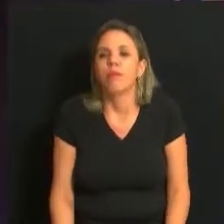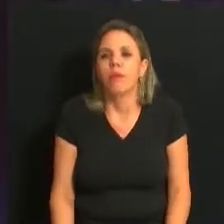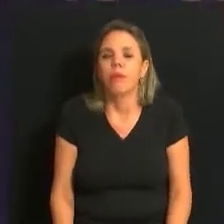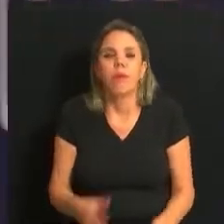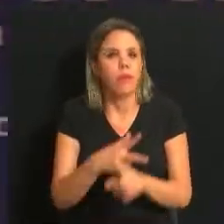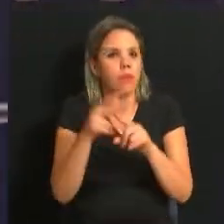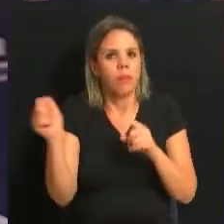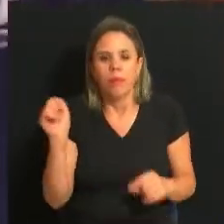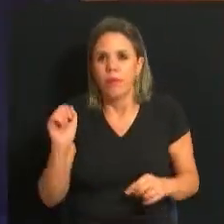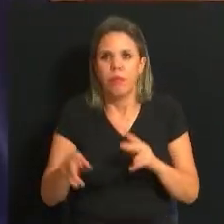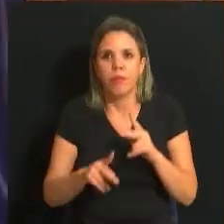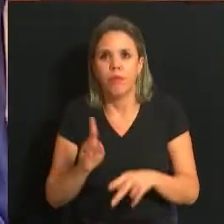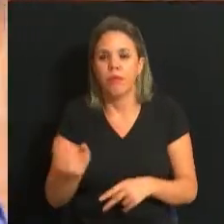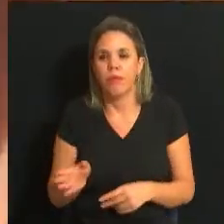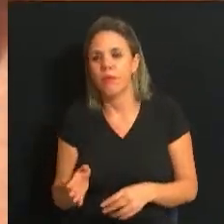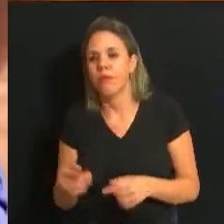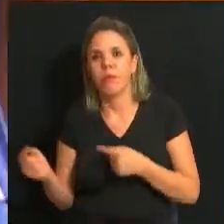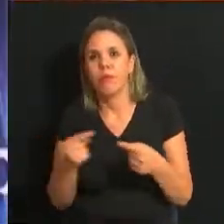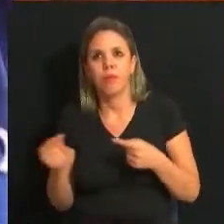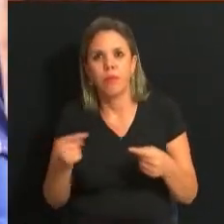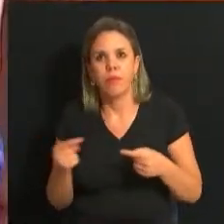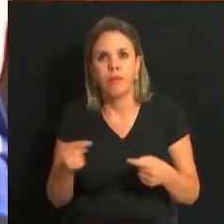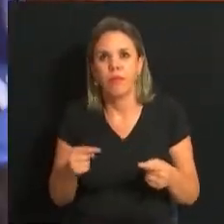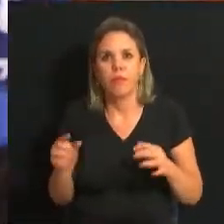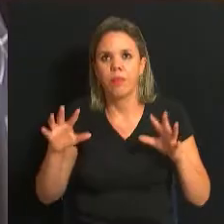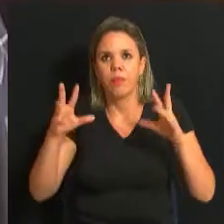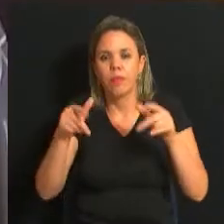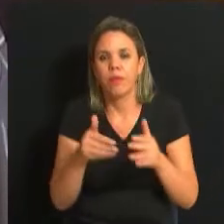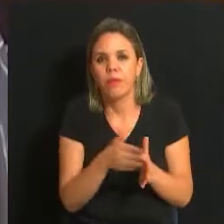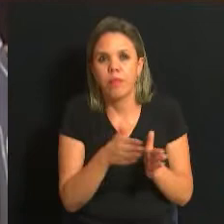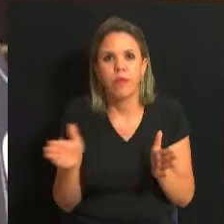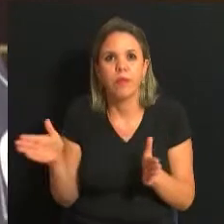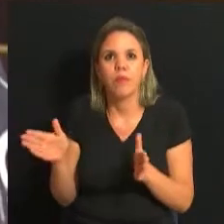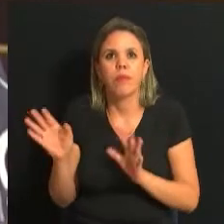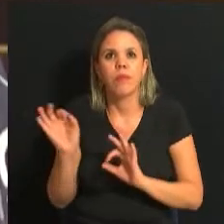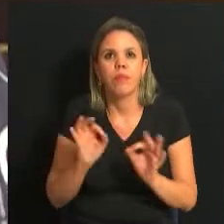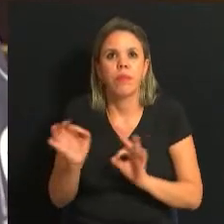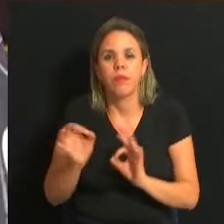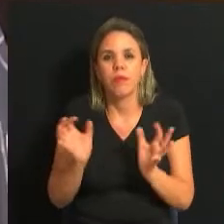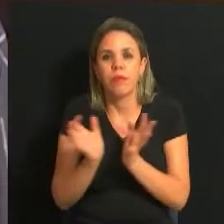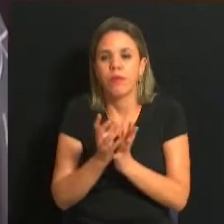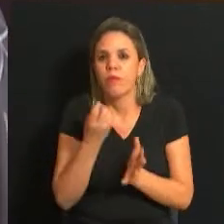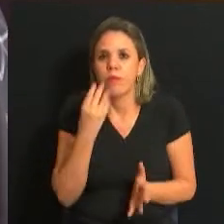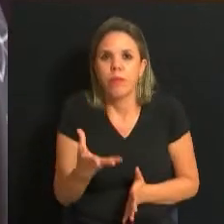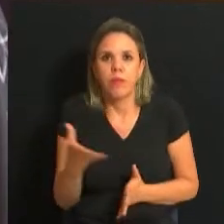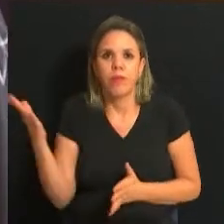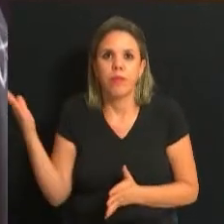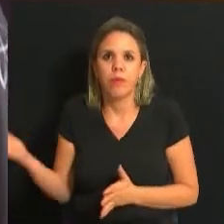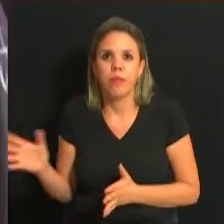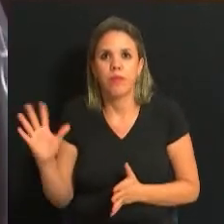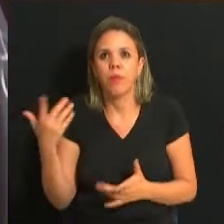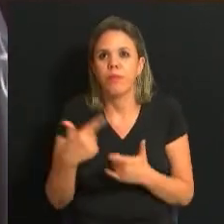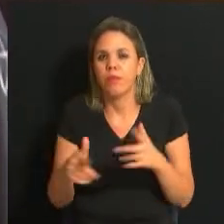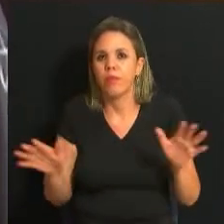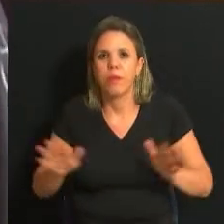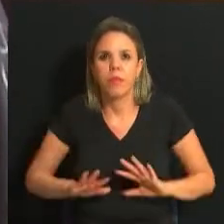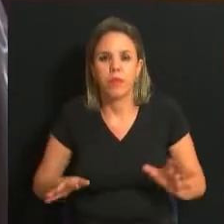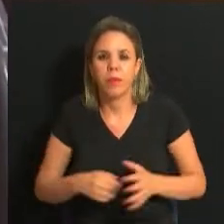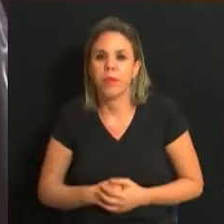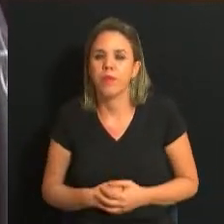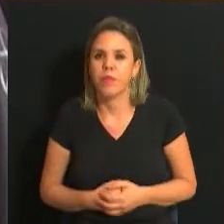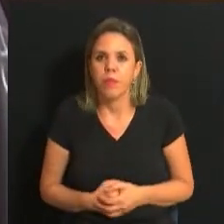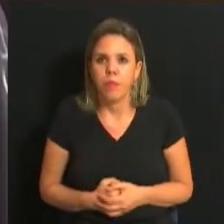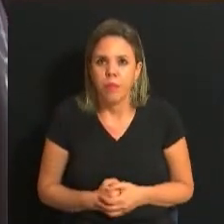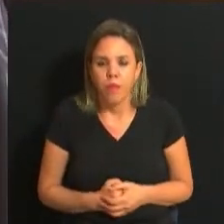que o Pulo Futsal vai disputar ao longo de toda a temporada. Como preparar o time bem fisicamente para não acabar o gás? É